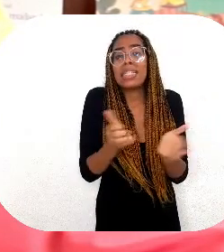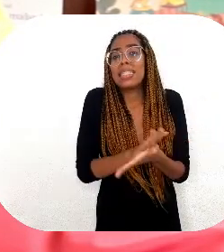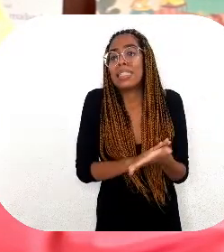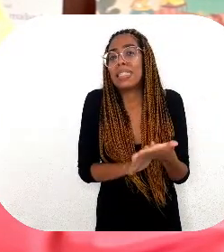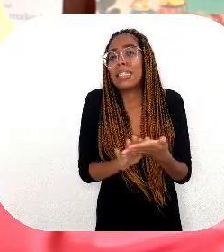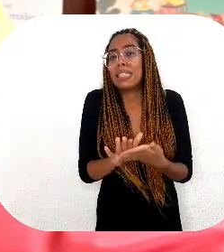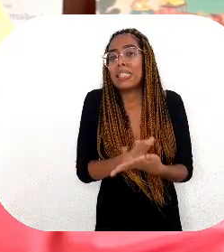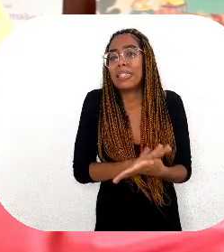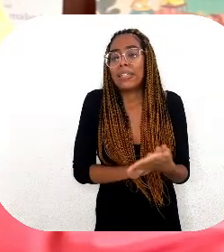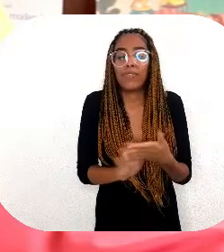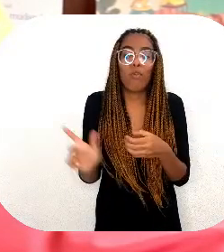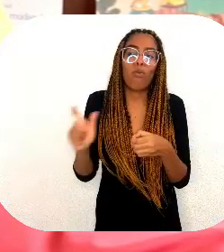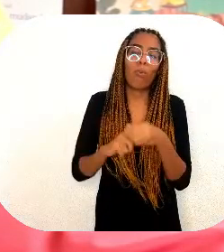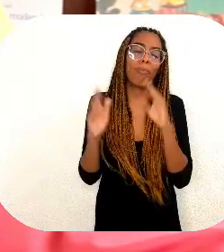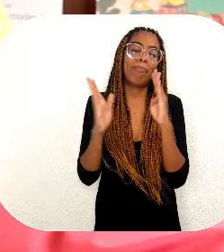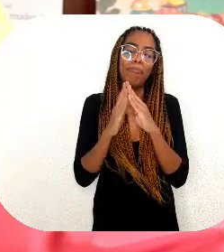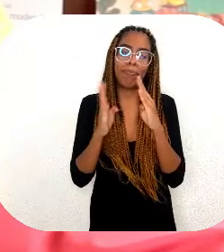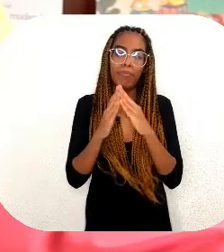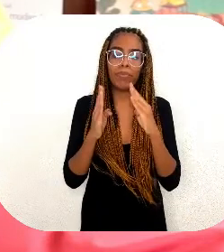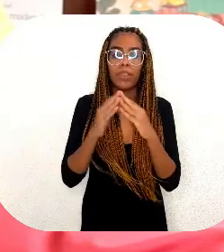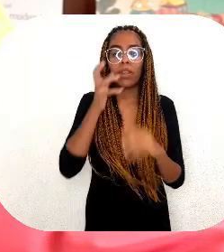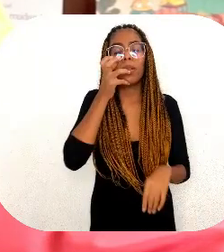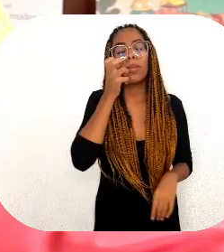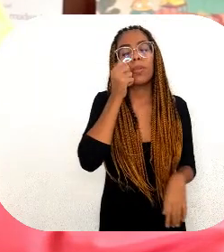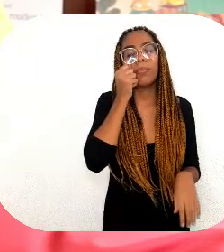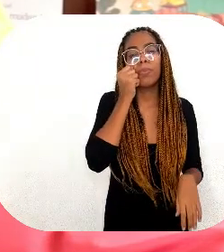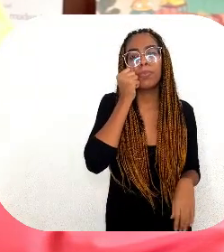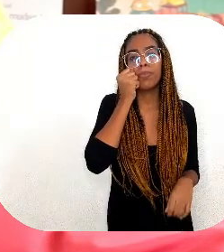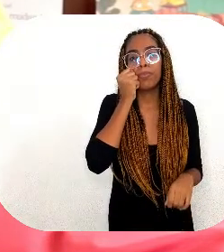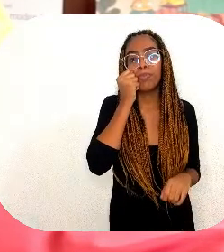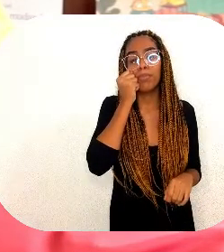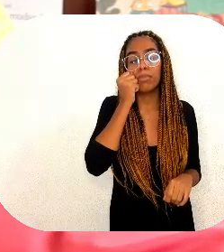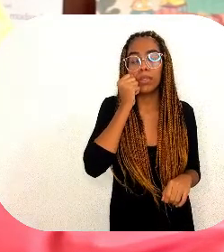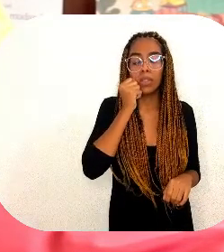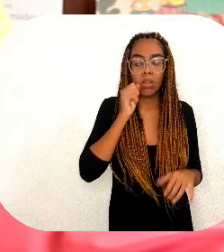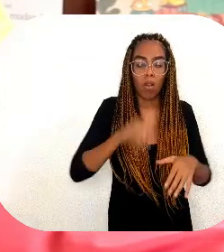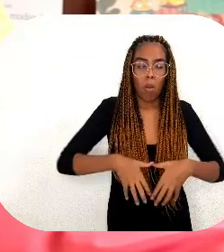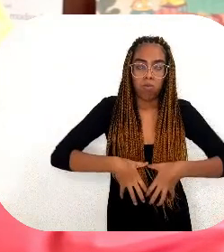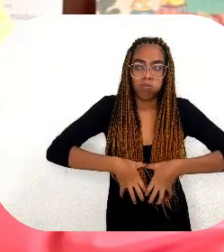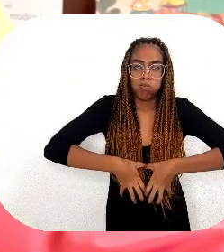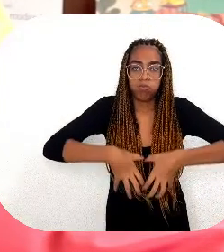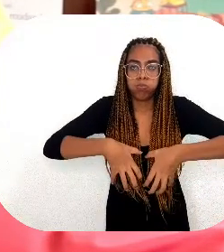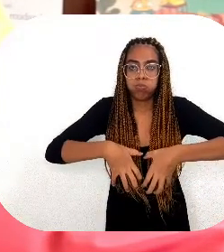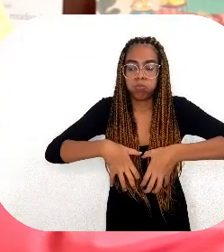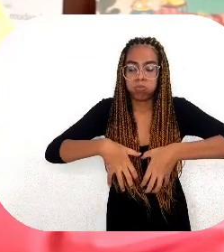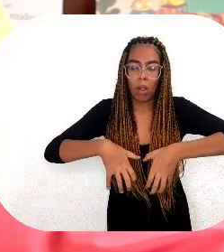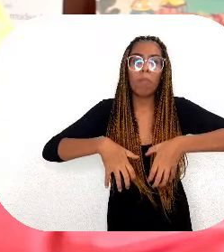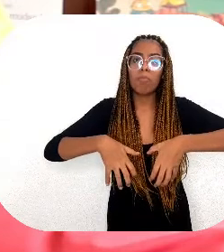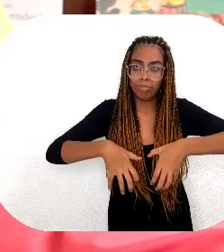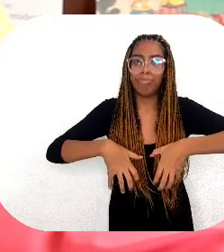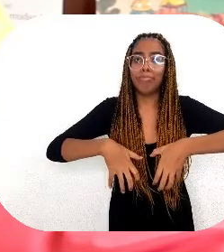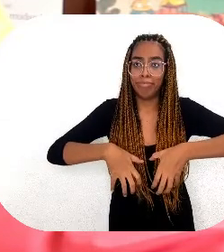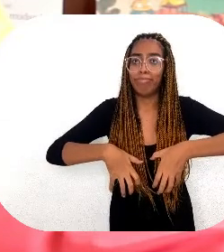Deixando aquela panela com quase nada. E foi para casa. Dormiu,